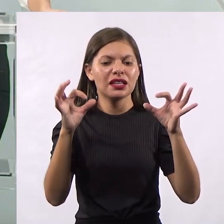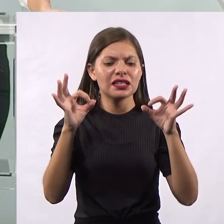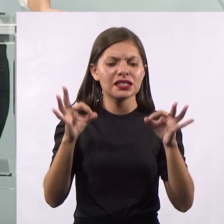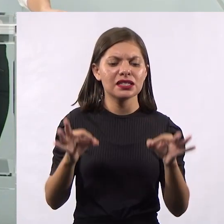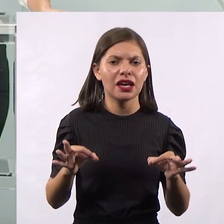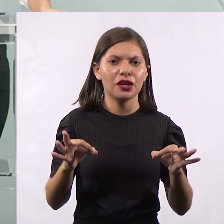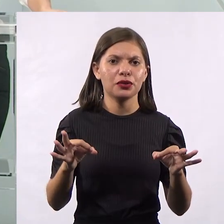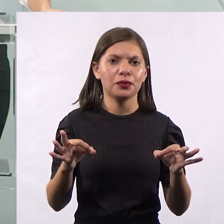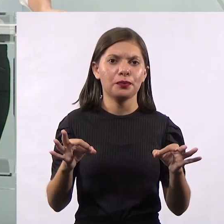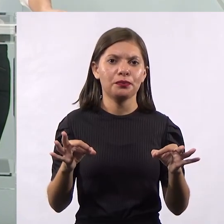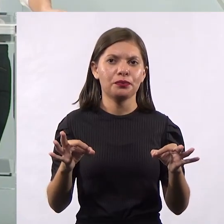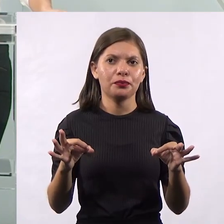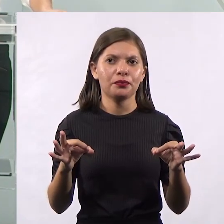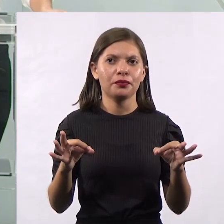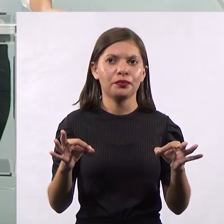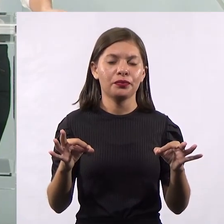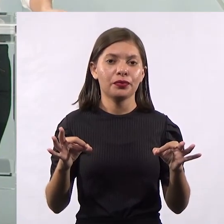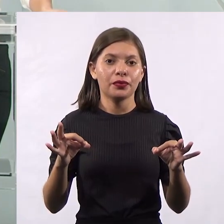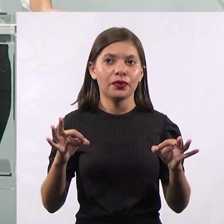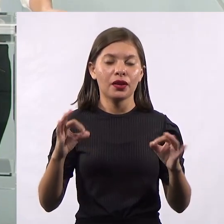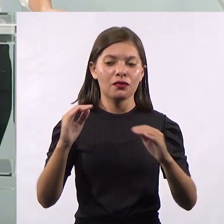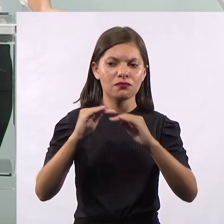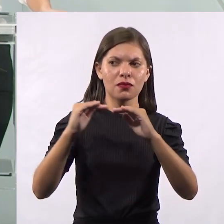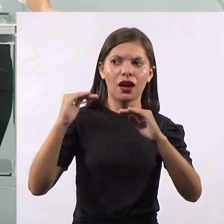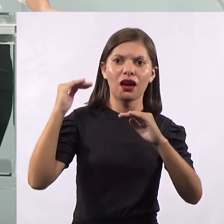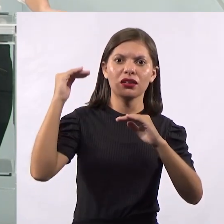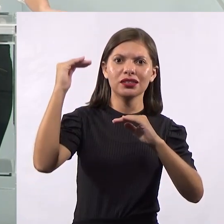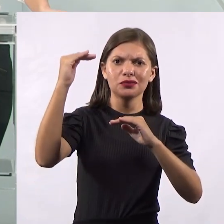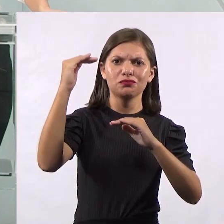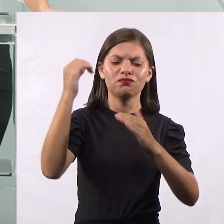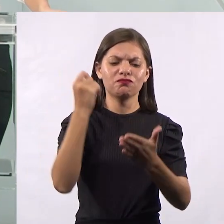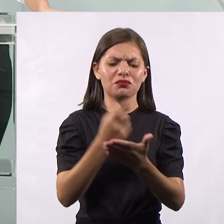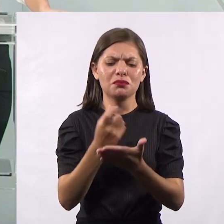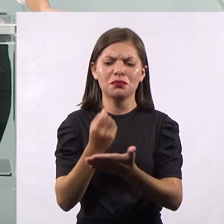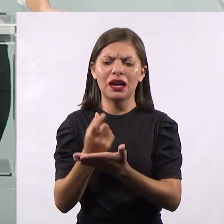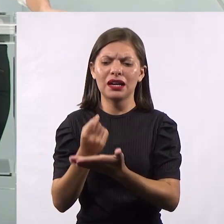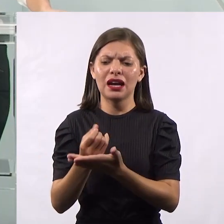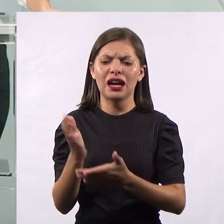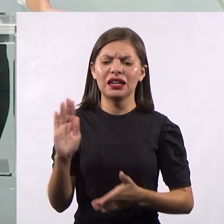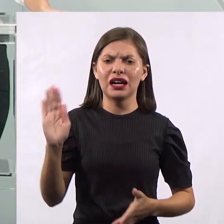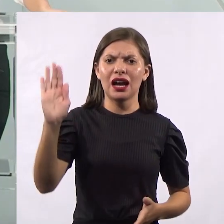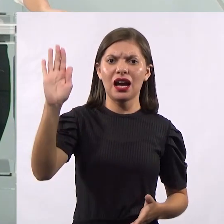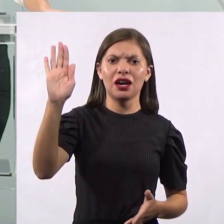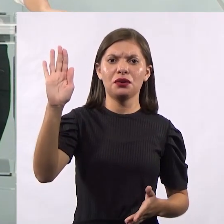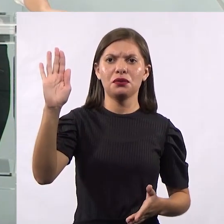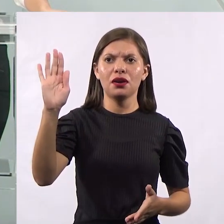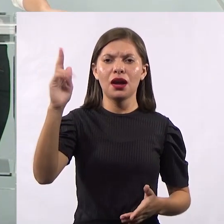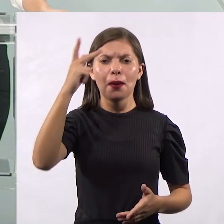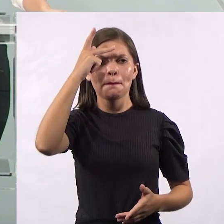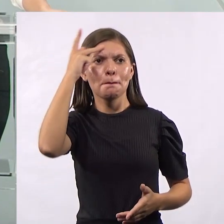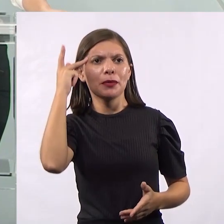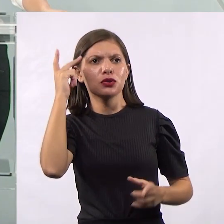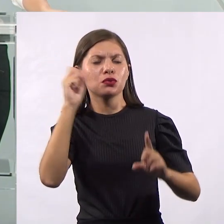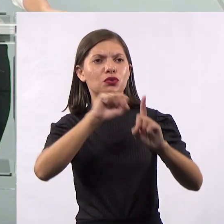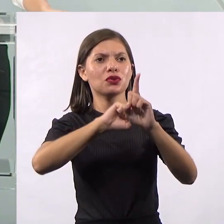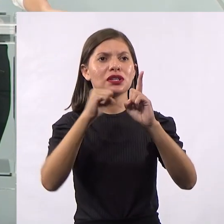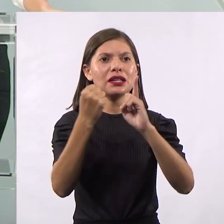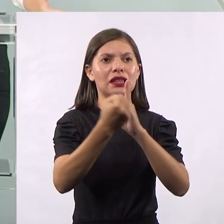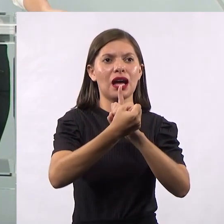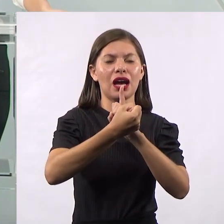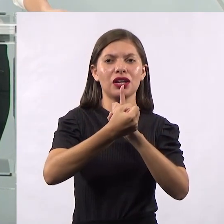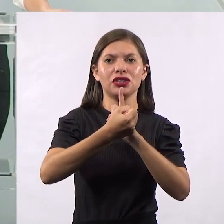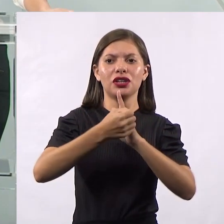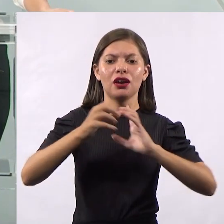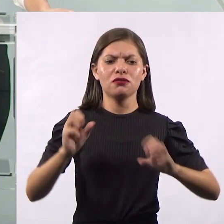módica. Por isso que mexeu. Tem o aumento das tarifas das concessionárias, por exemplo, de ônibus, e a população fica